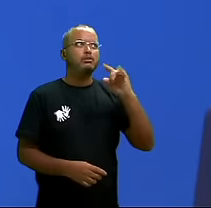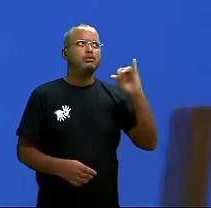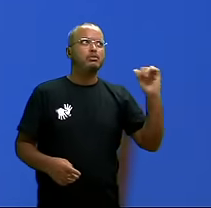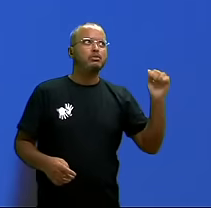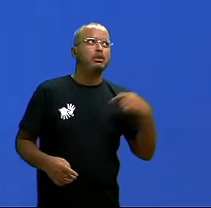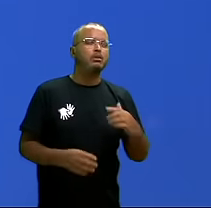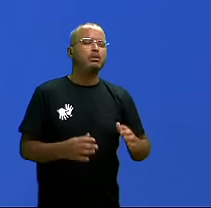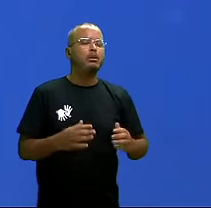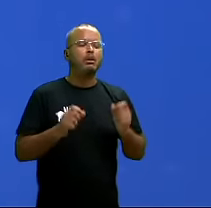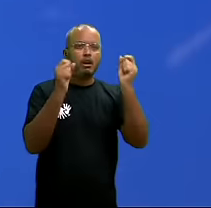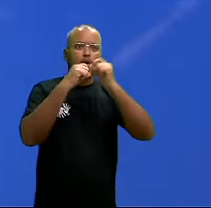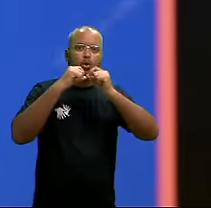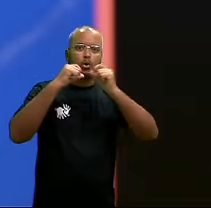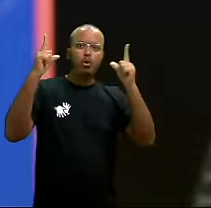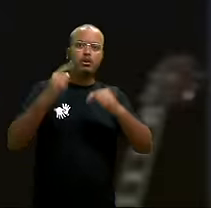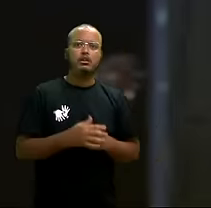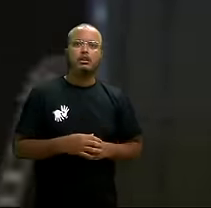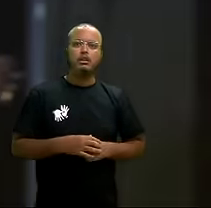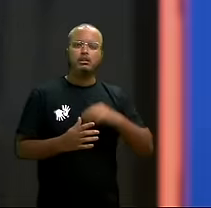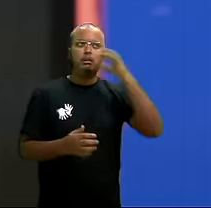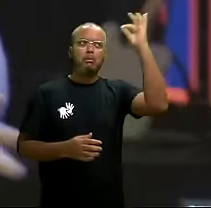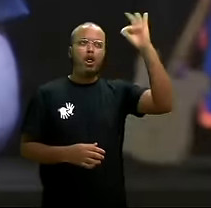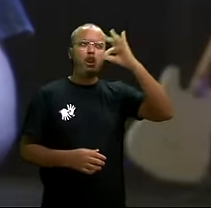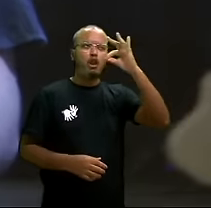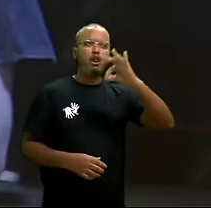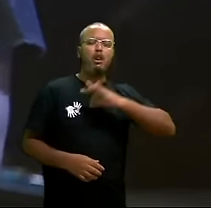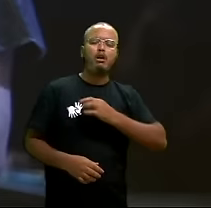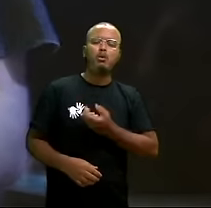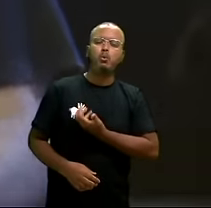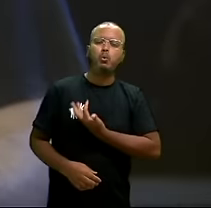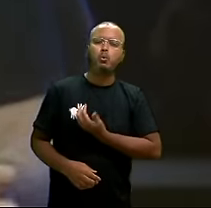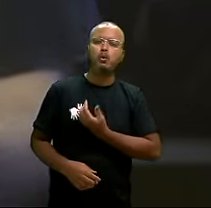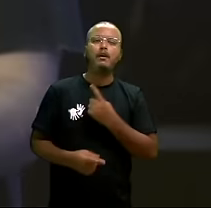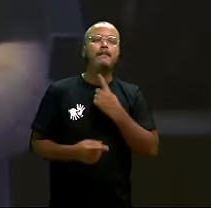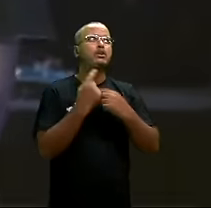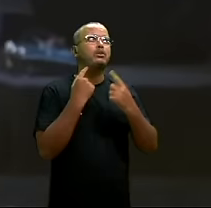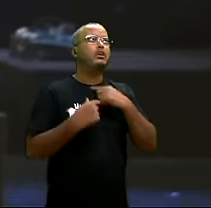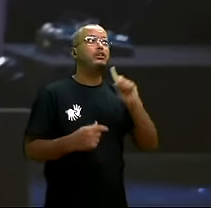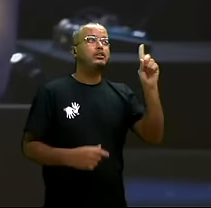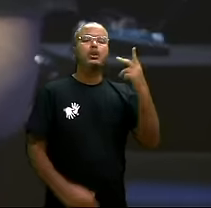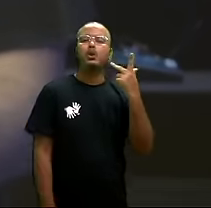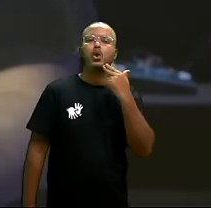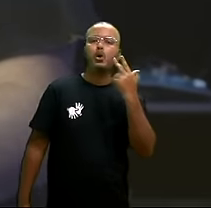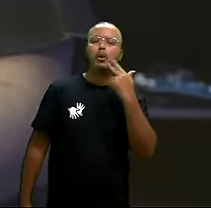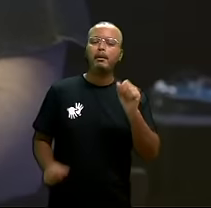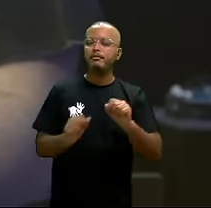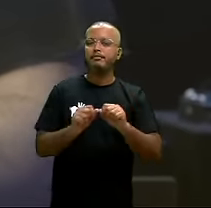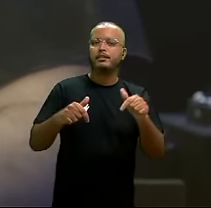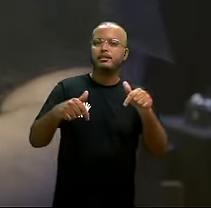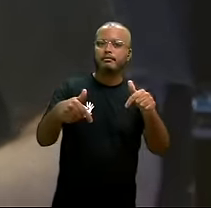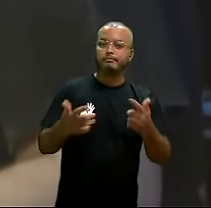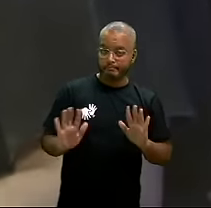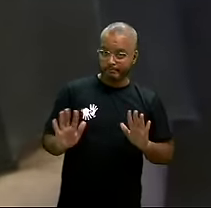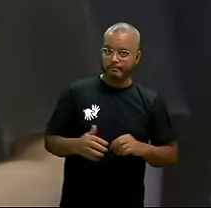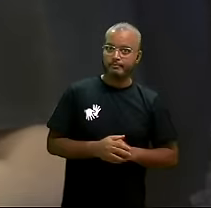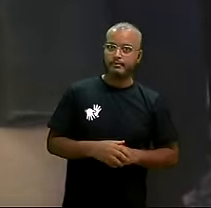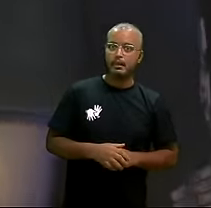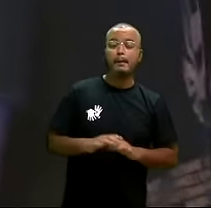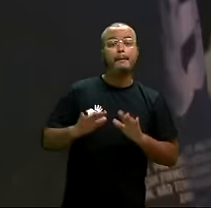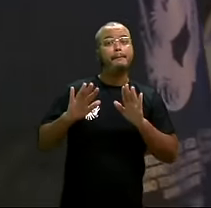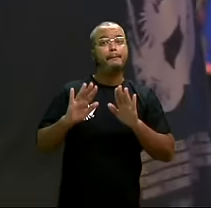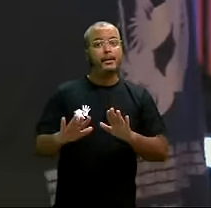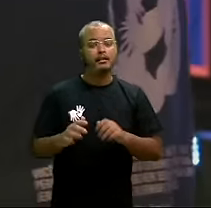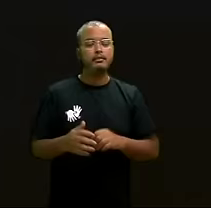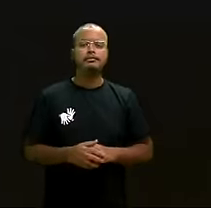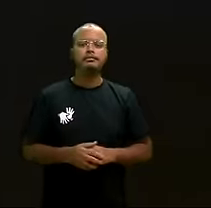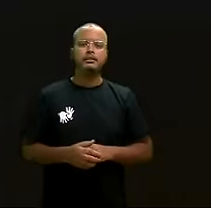e eu ia, e simplesmente ia ser natural para mim fazer a vontade de Deus. Aí eu aprendi uma coisa, irmão: se eu preciso de perseverança para fazer